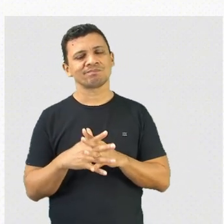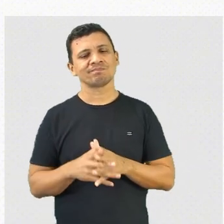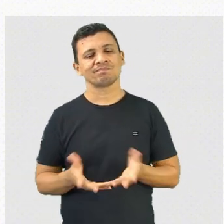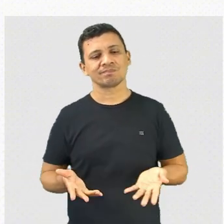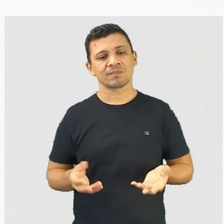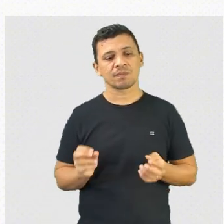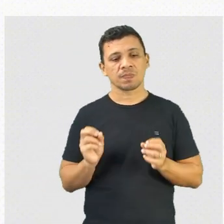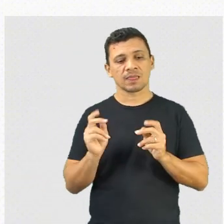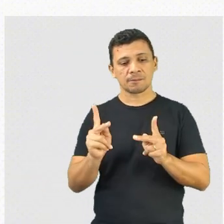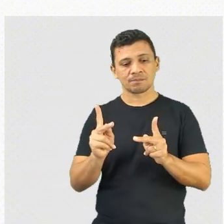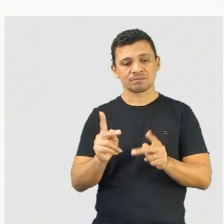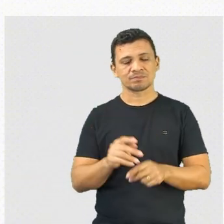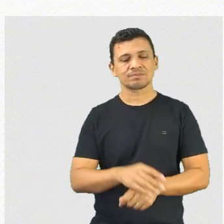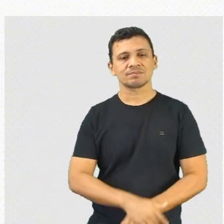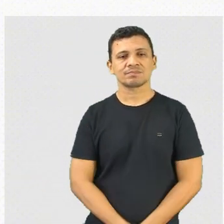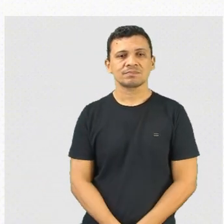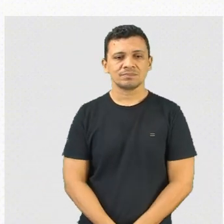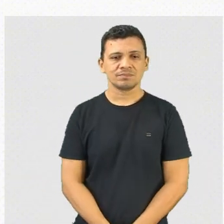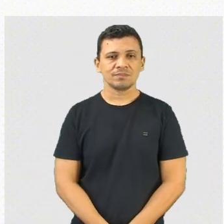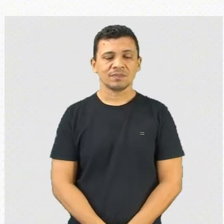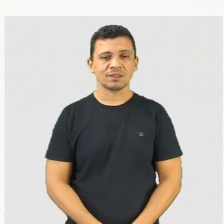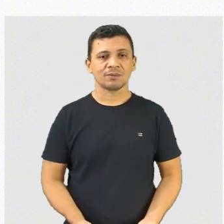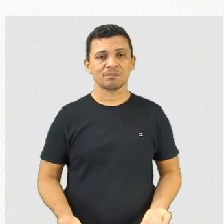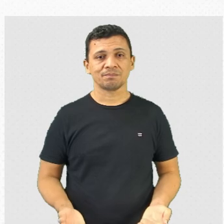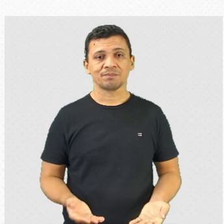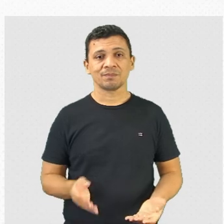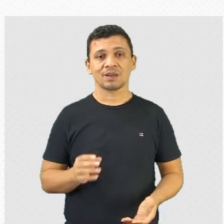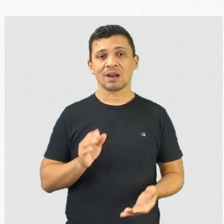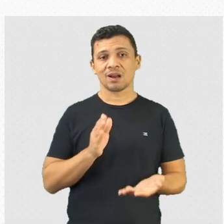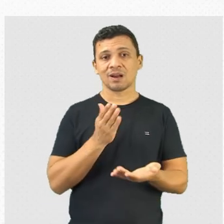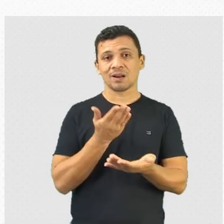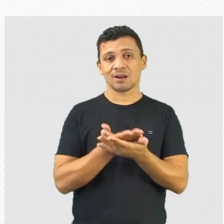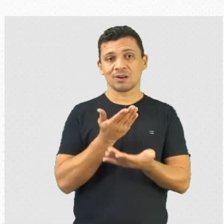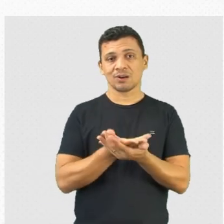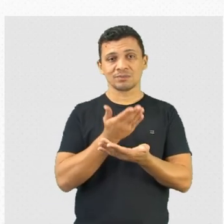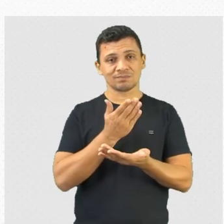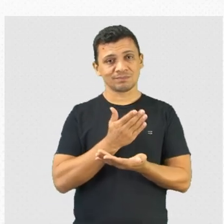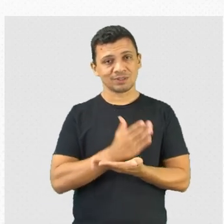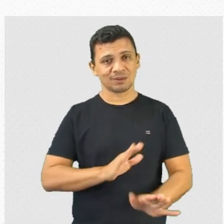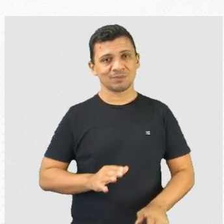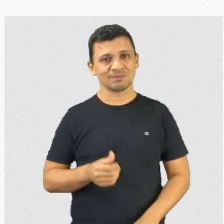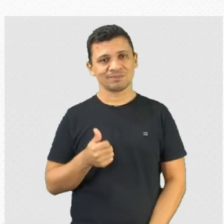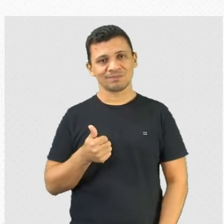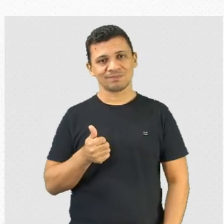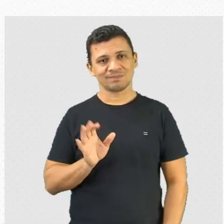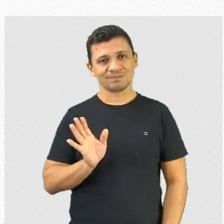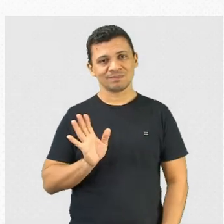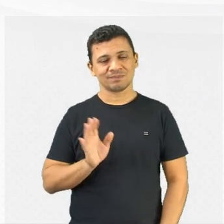Ok? Então, pessoal, são com essas palavras que eu me despeço. Até uma próxima. Valeu!